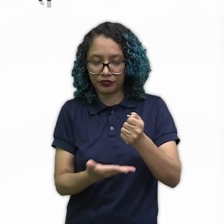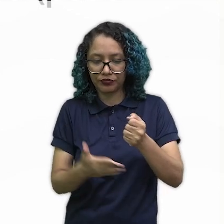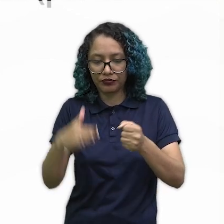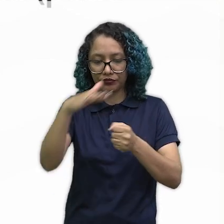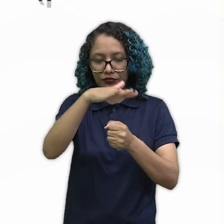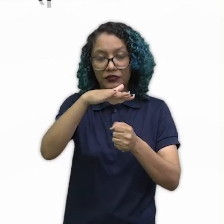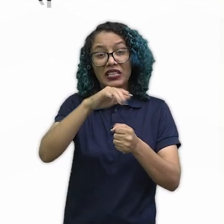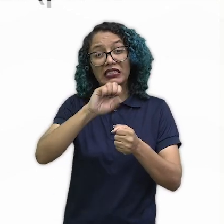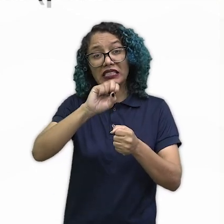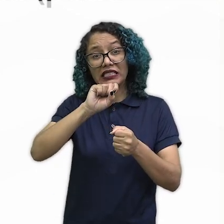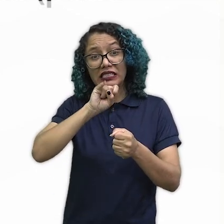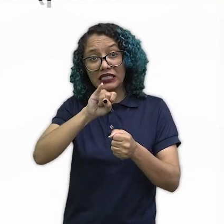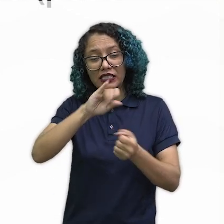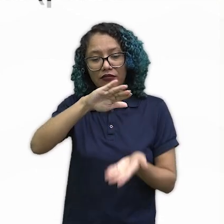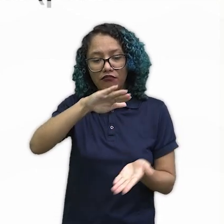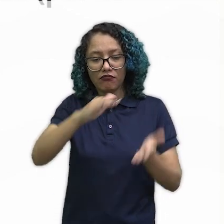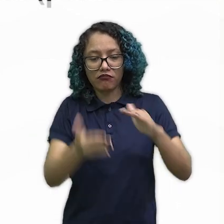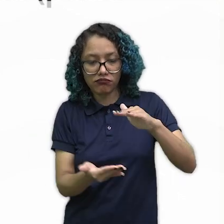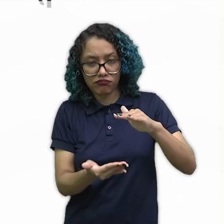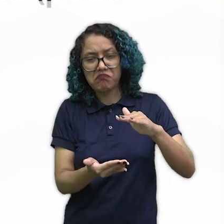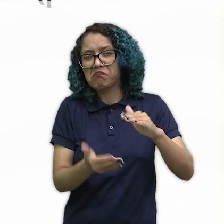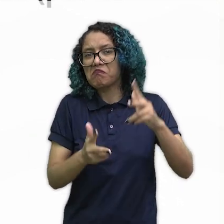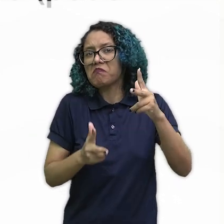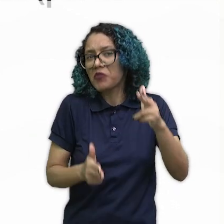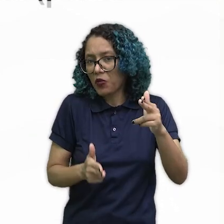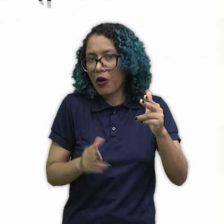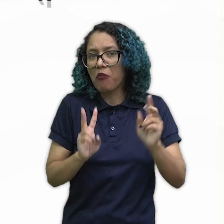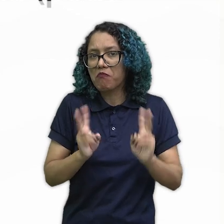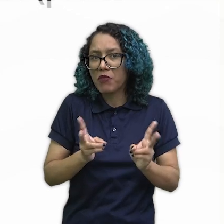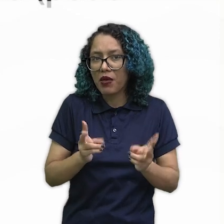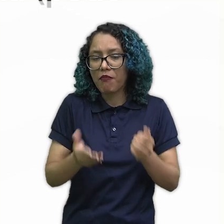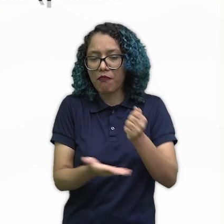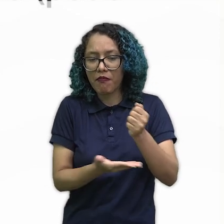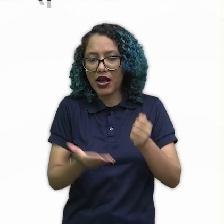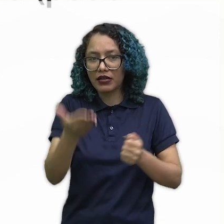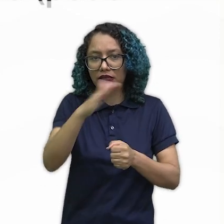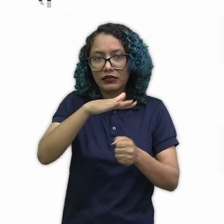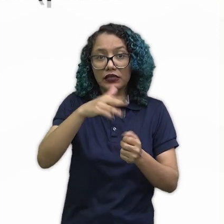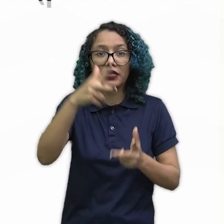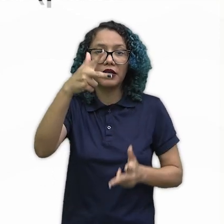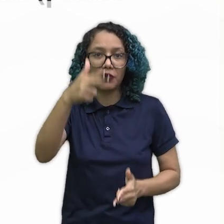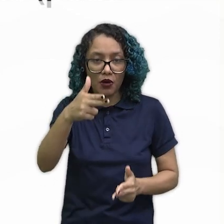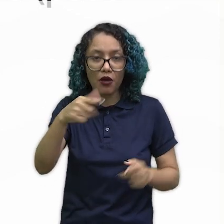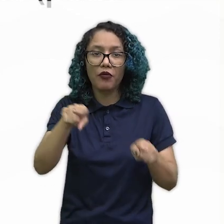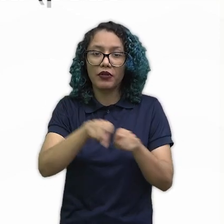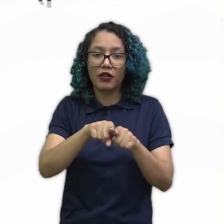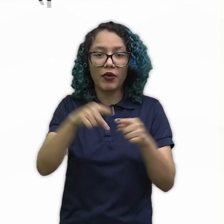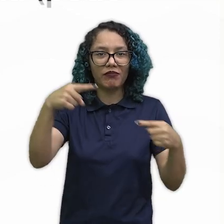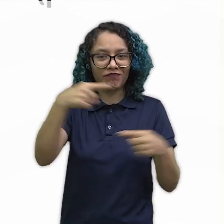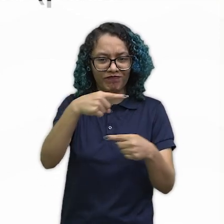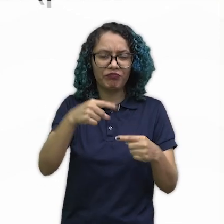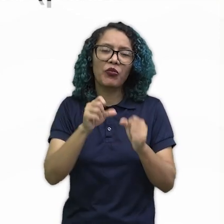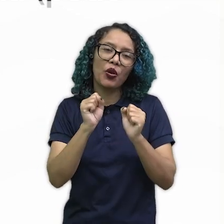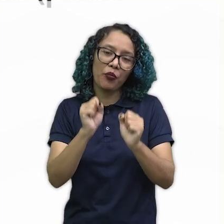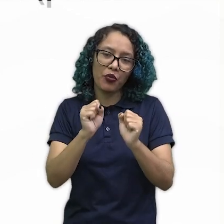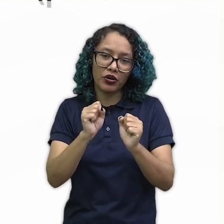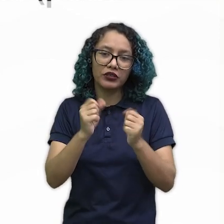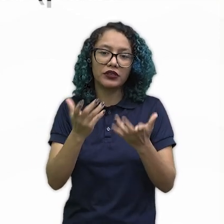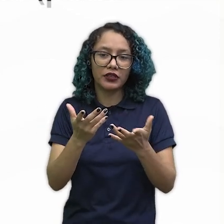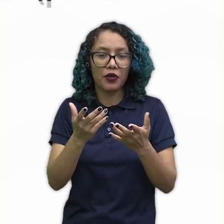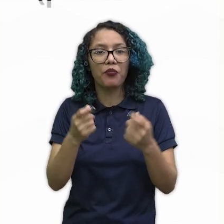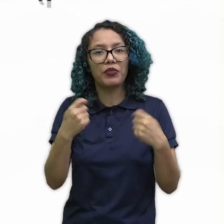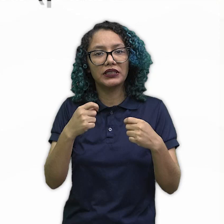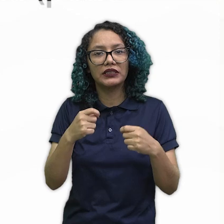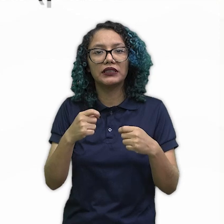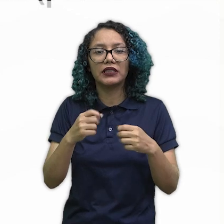ele e ele vai ficar da mesma forma, porque ele tem duas bases. O quê? Congruentes e paralelas. Então, eu vou calcular esse